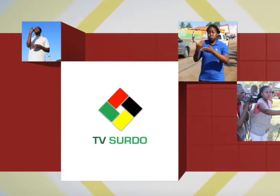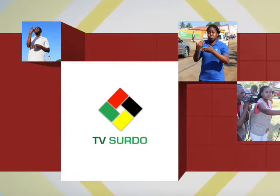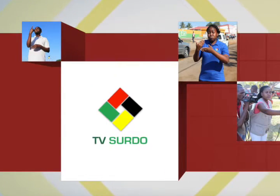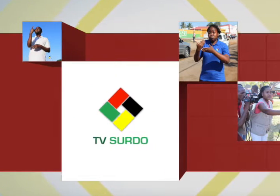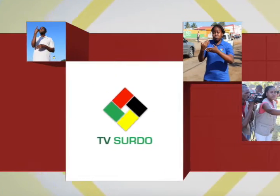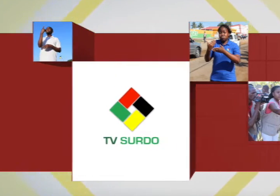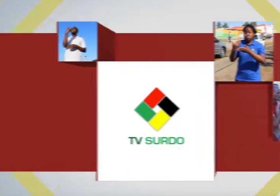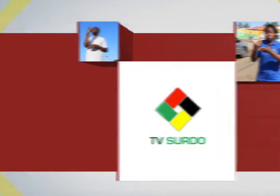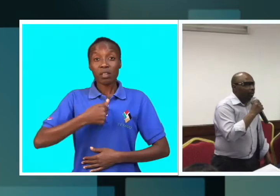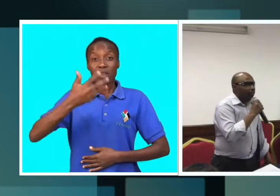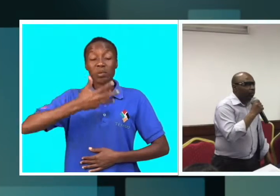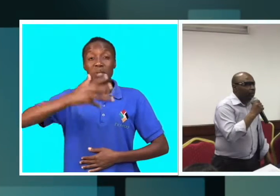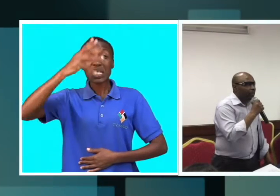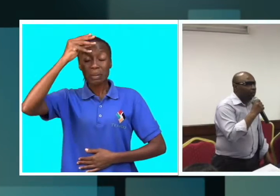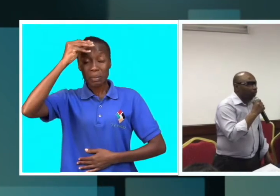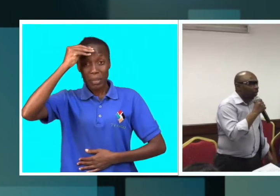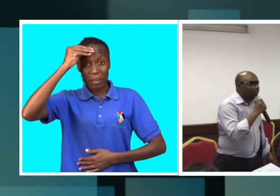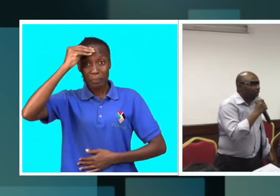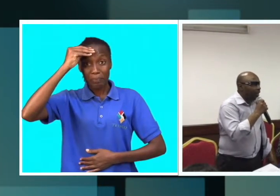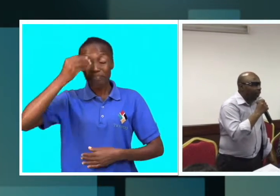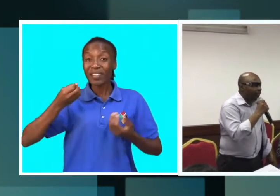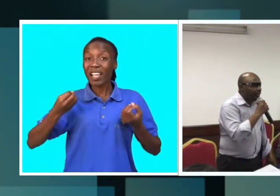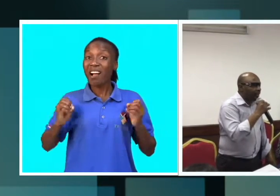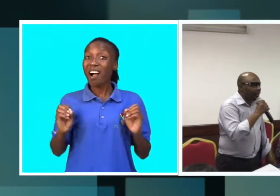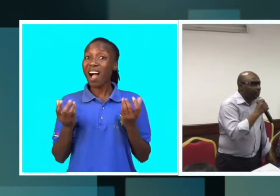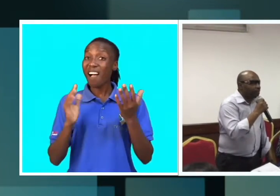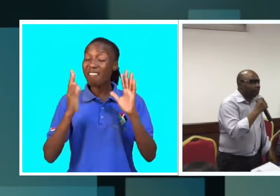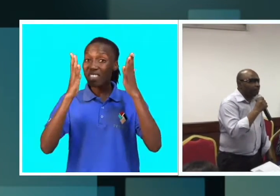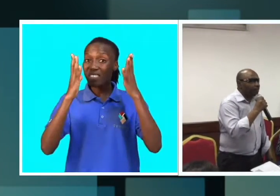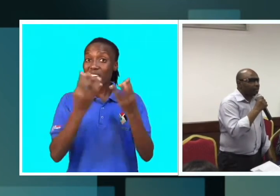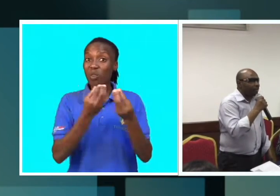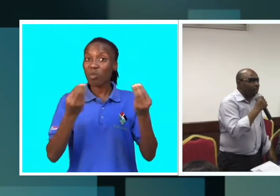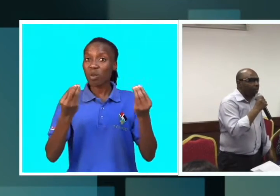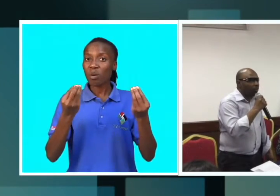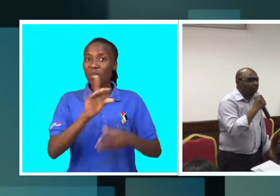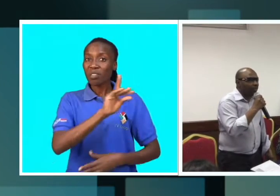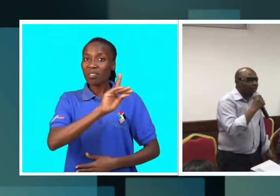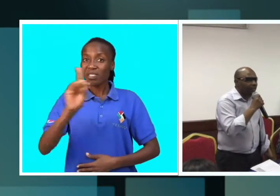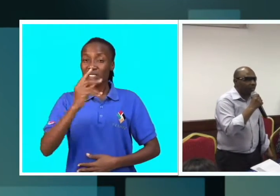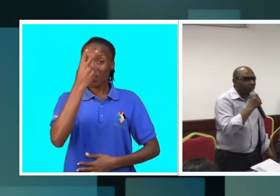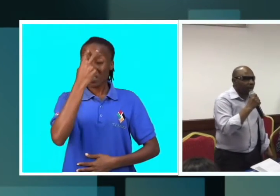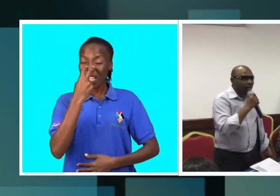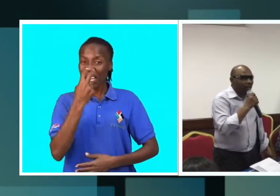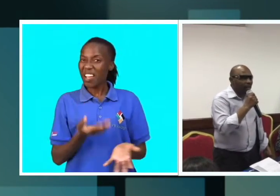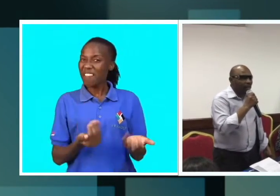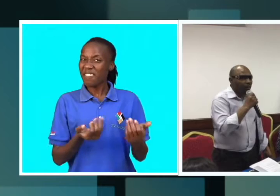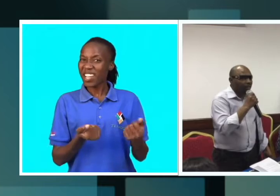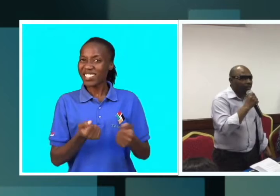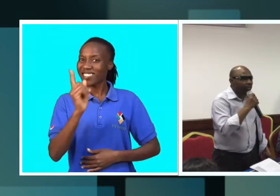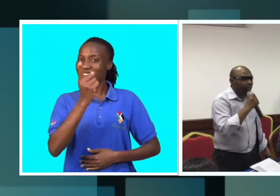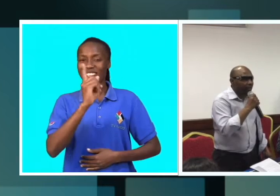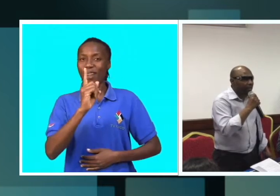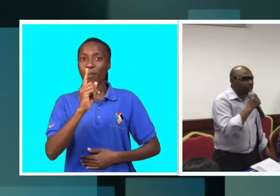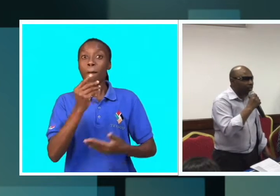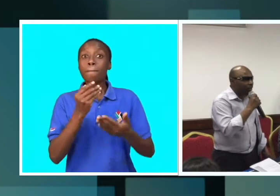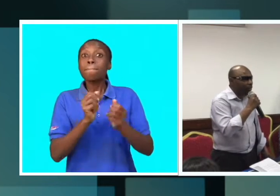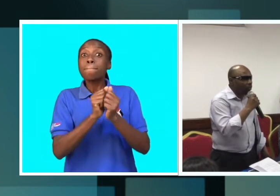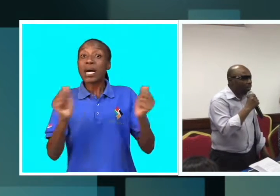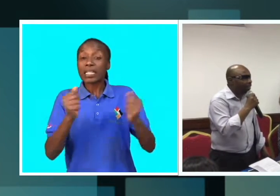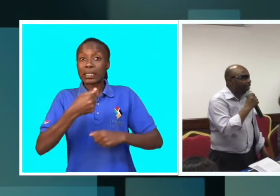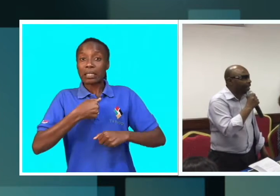Música Foi percebendo que a vida, como de centro visual, não aceitava fácil,